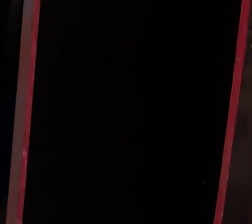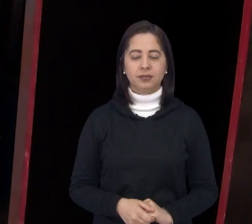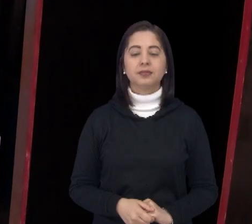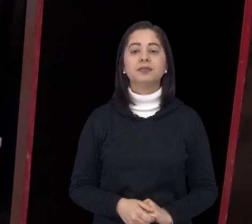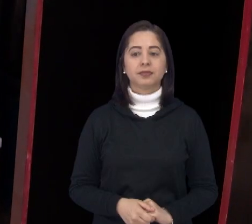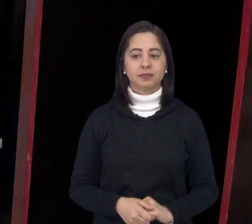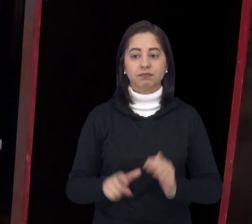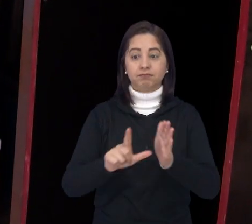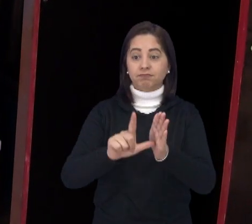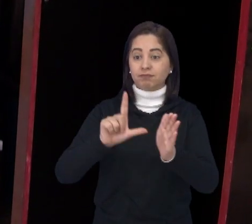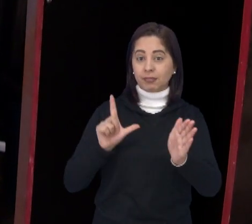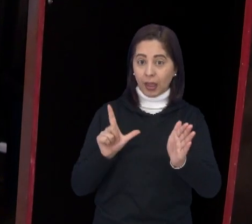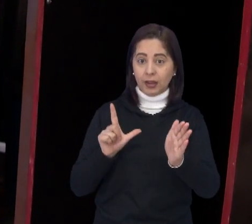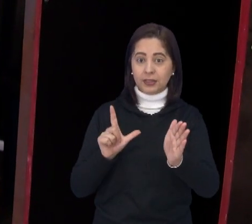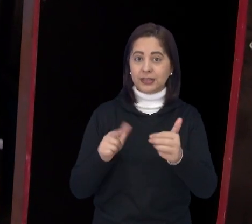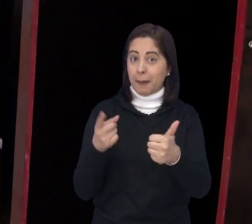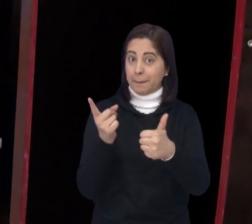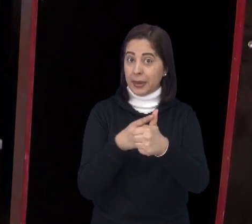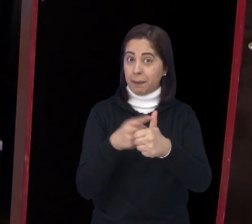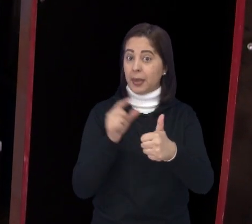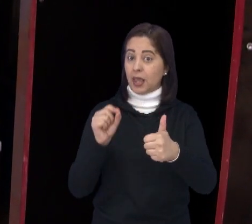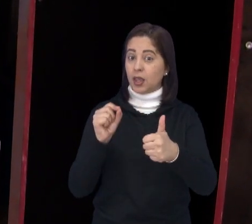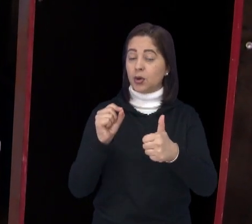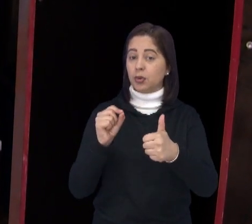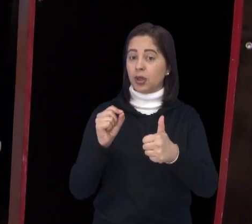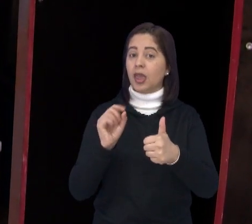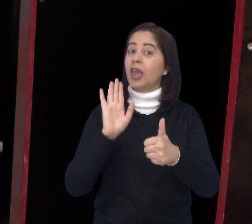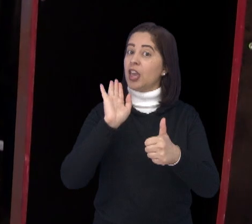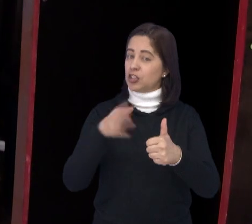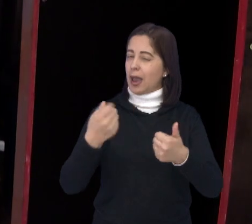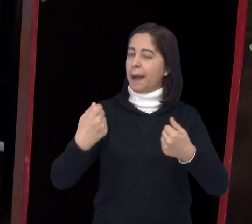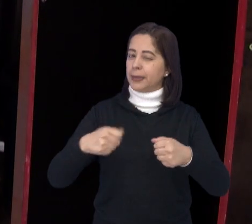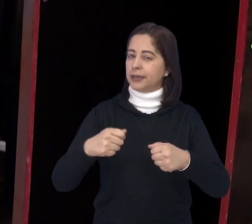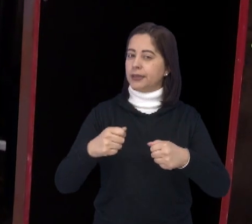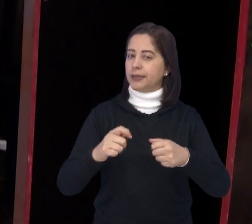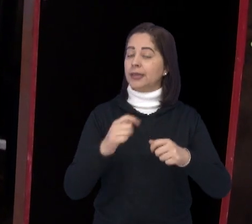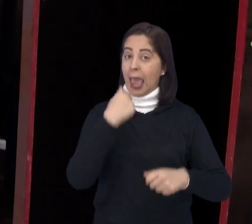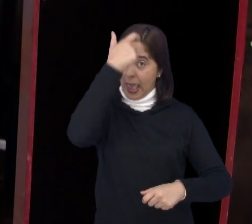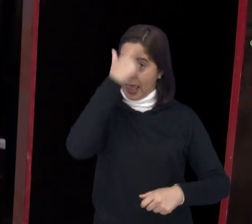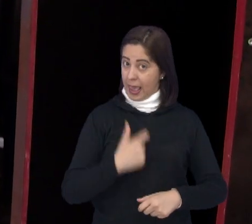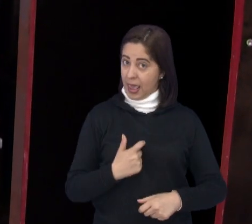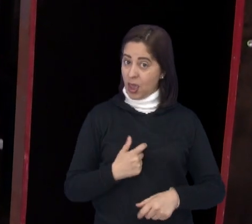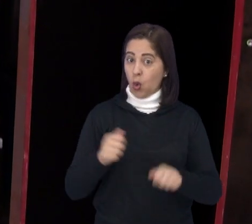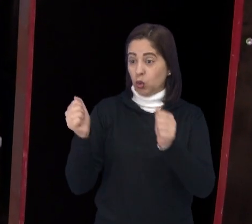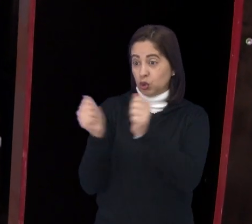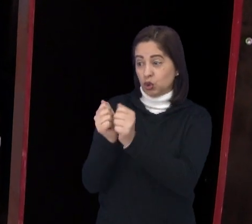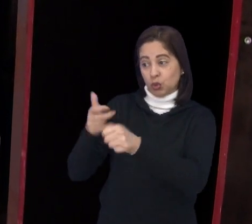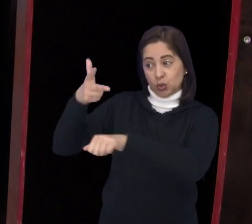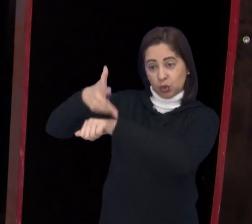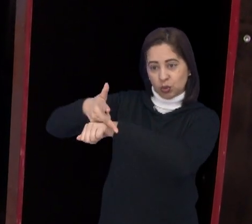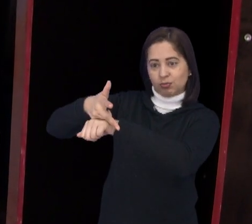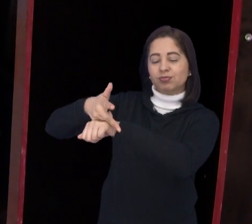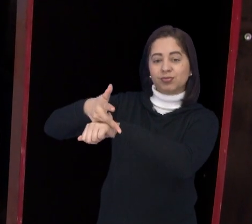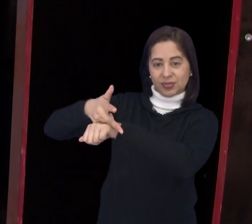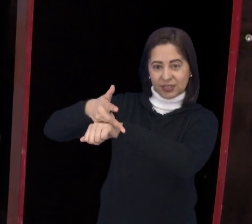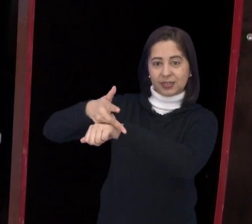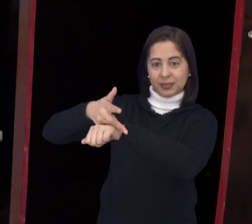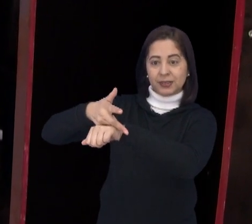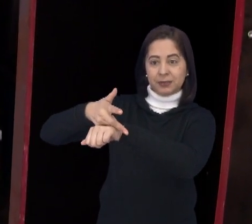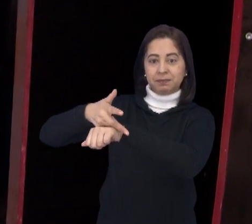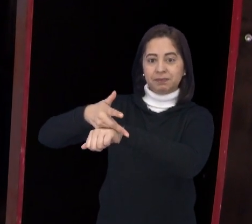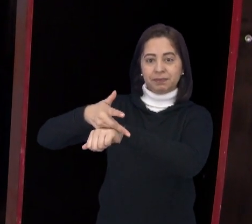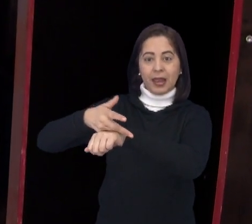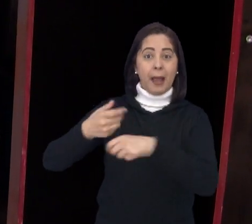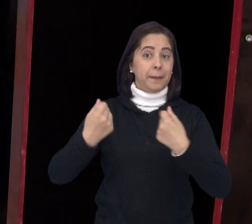E antes de entrar na construção, a primeira norma de segurança já precisou ser seguida. Eu e o cinegrafista Péricles, que está atrás das